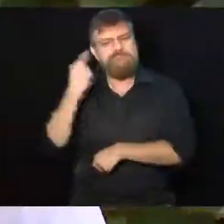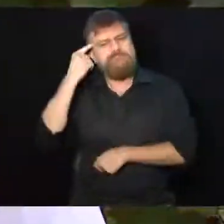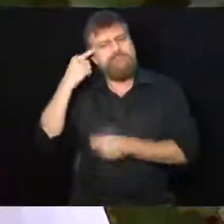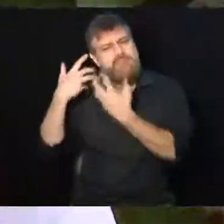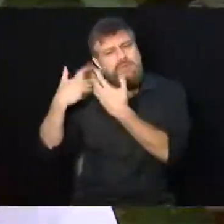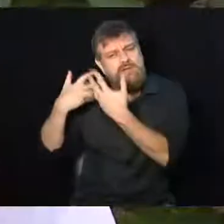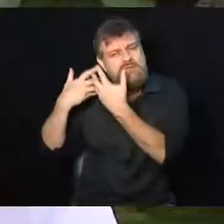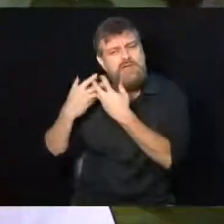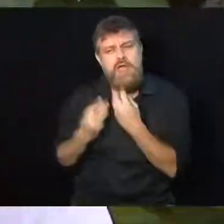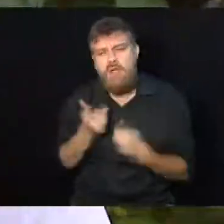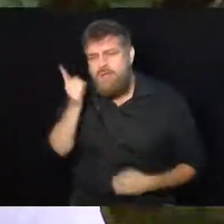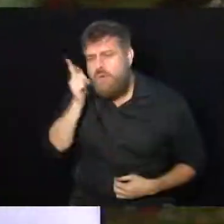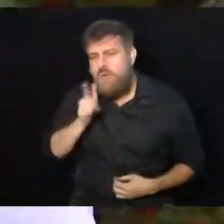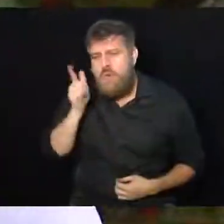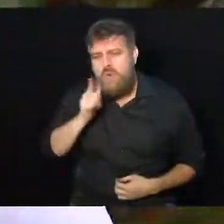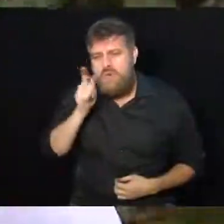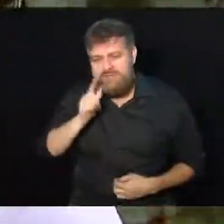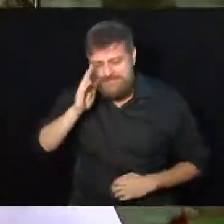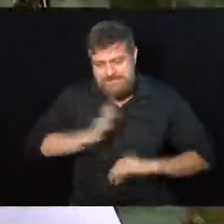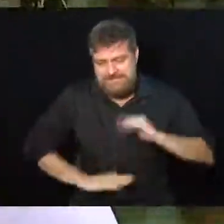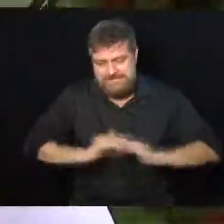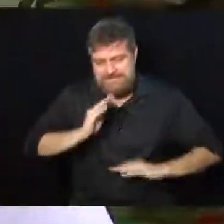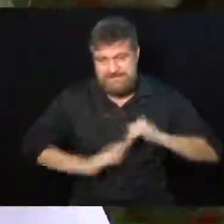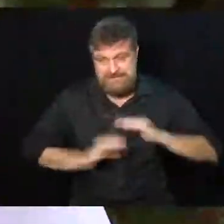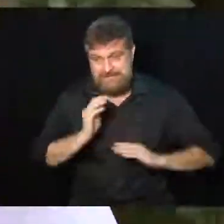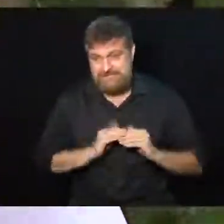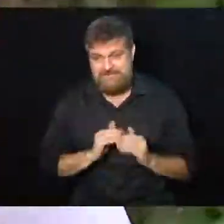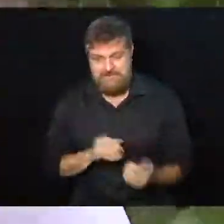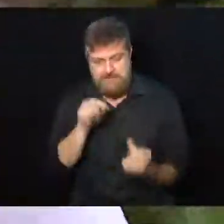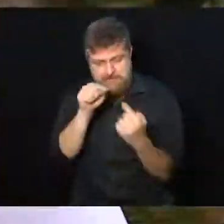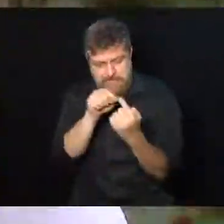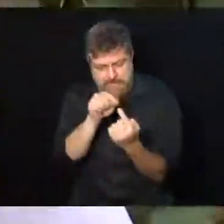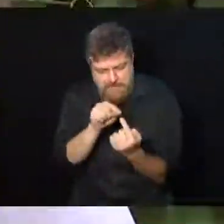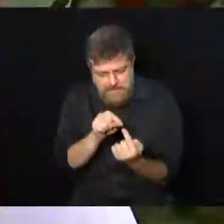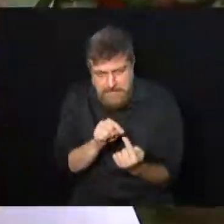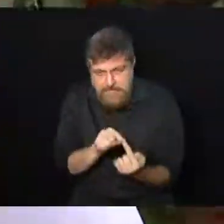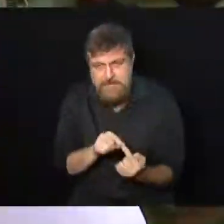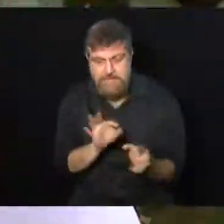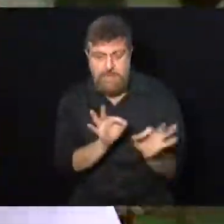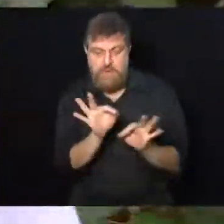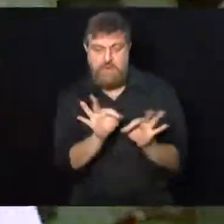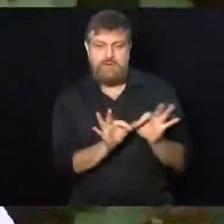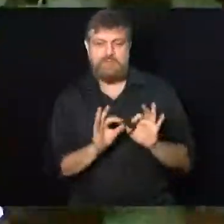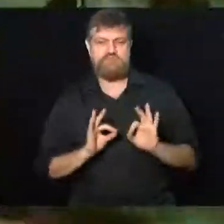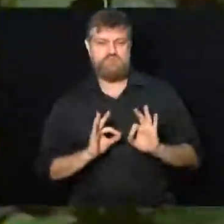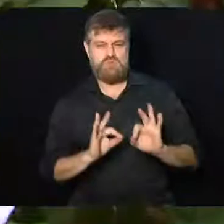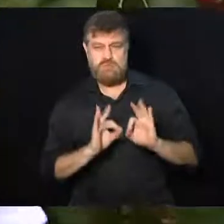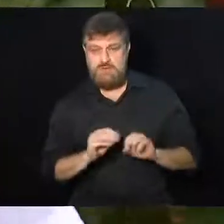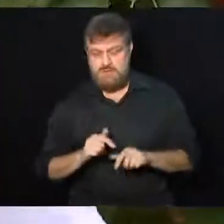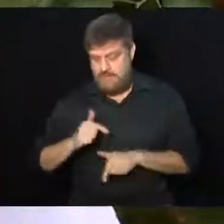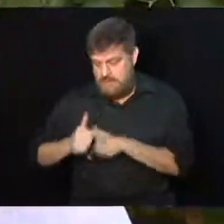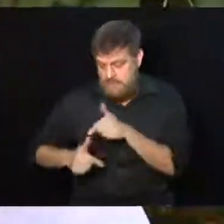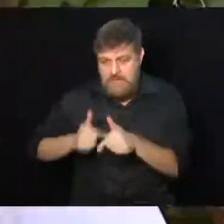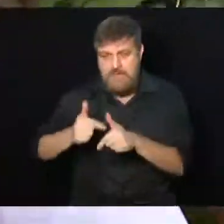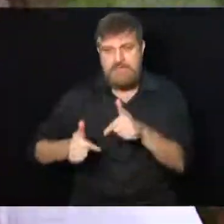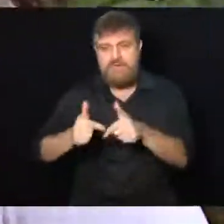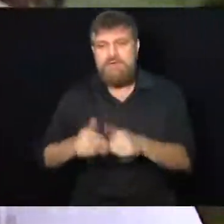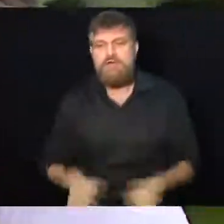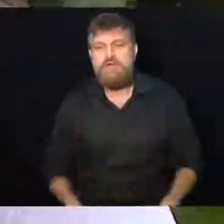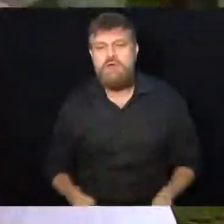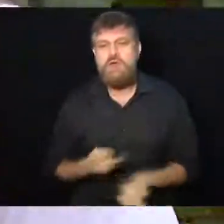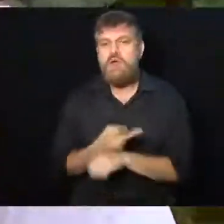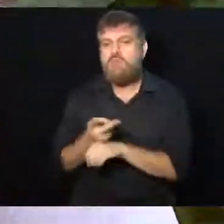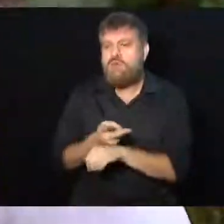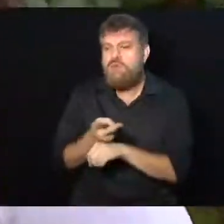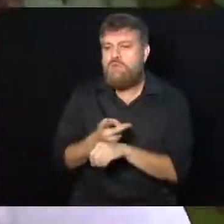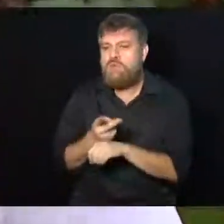para buscar concretizar essas demandas, esses projetos. E aí eles trabalham na busca de